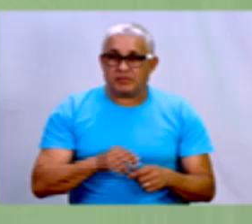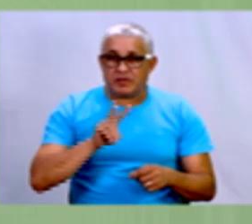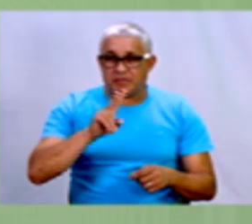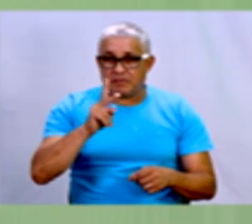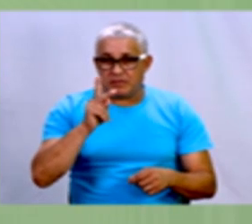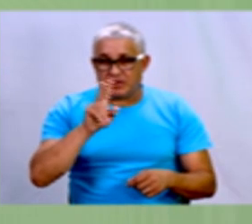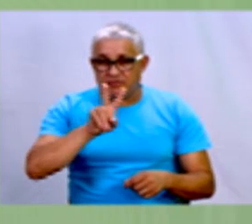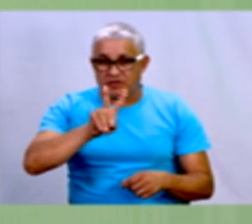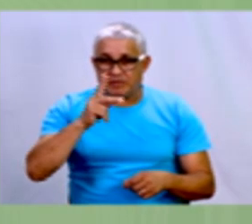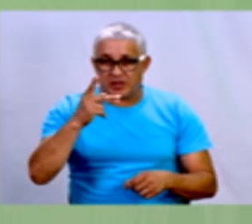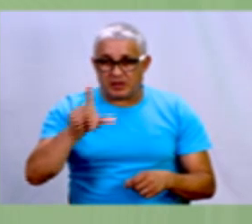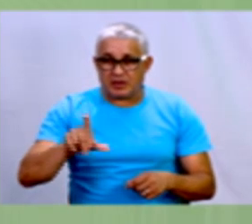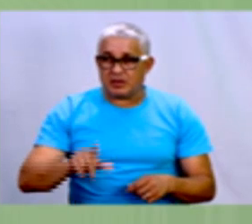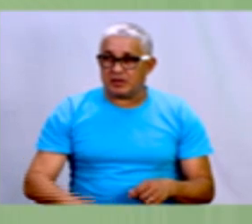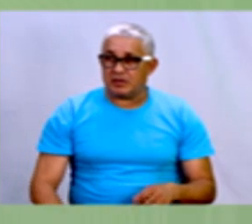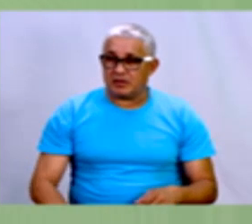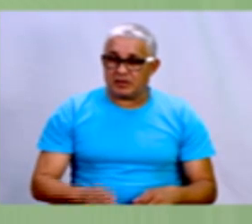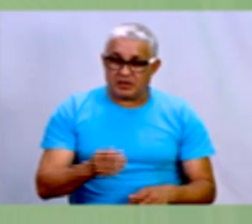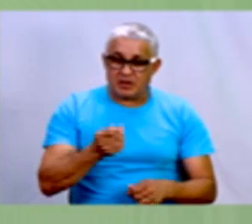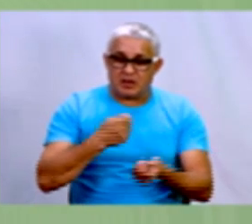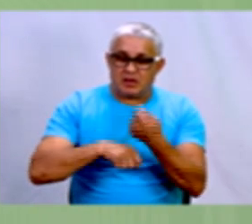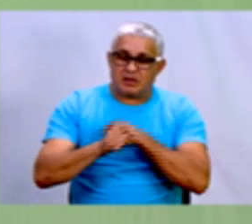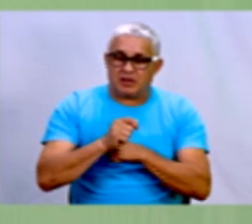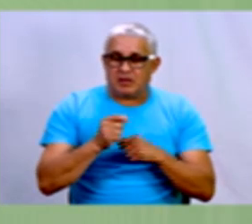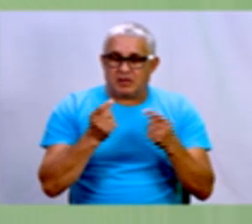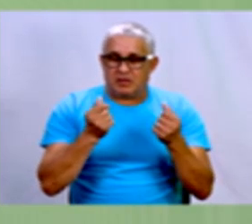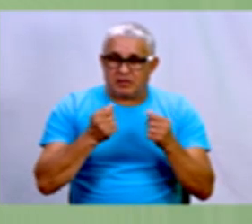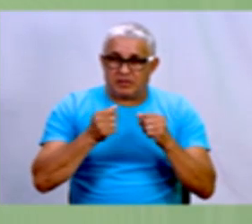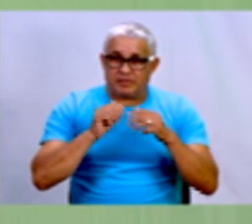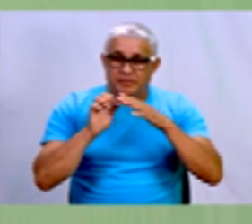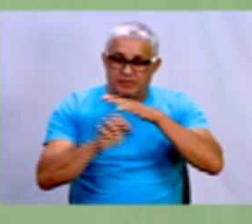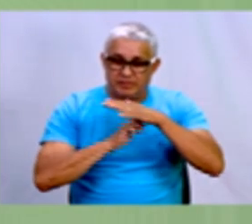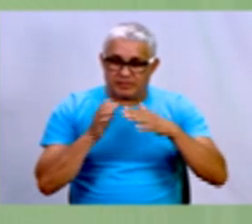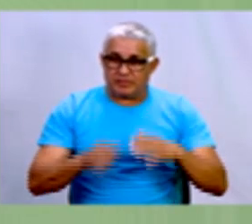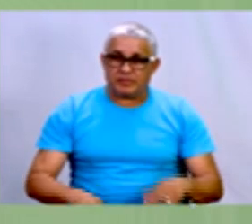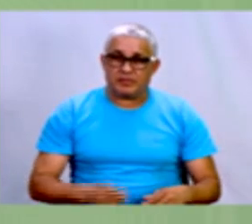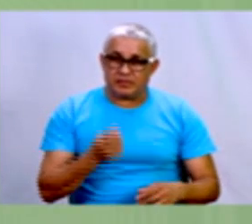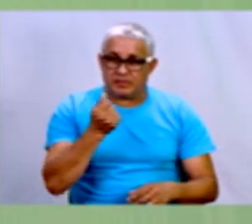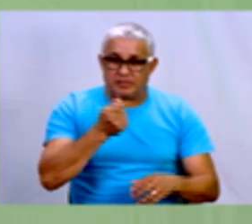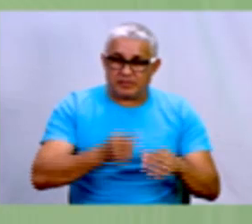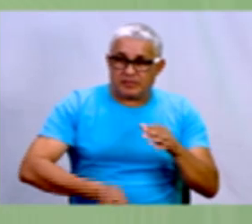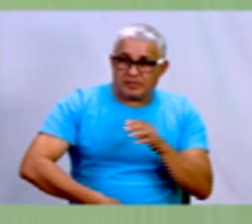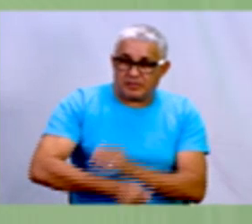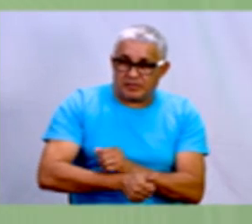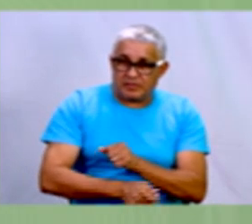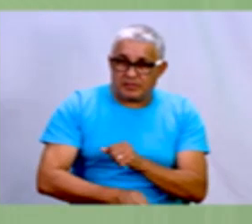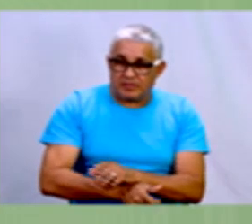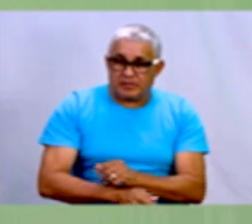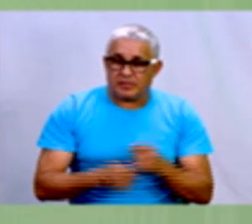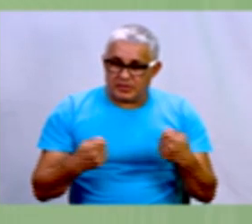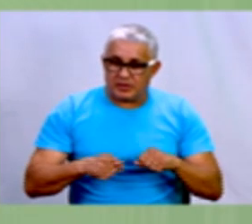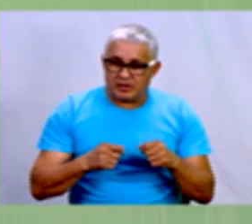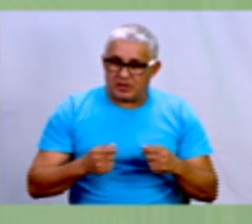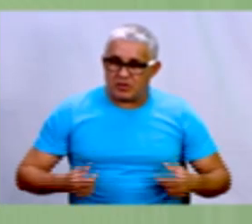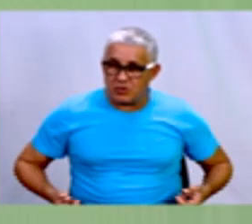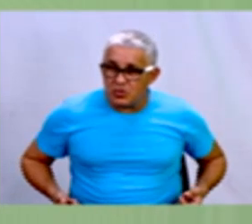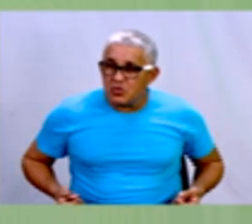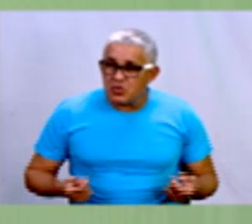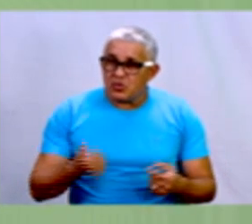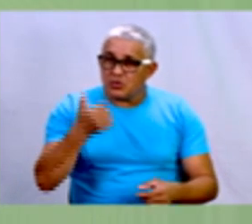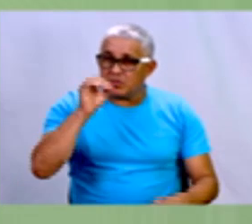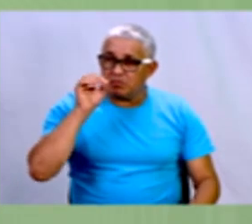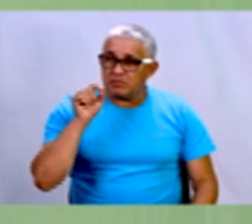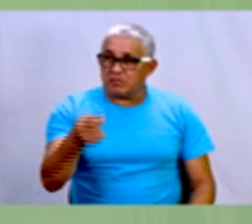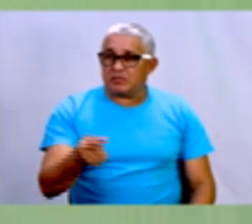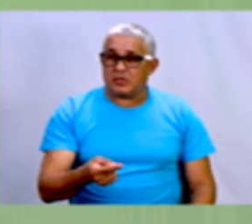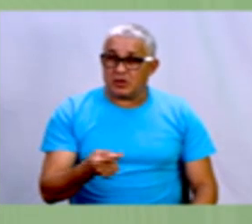vamos estar. O administrador financeiro de uma empresa está considerando um investimento que requer desembolso inicial de 10 mil.